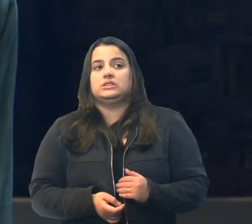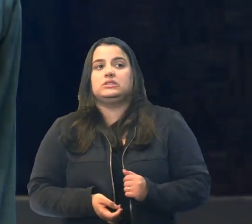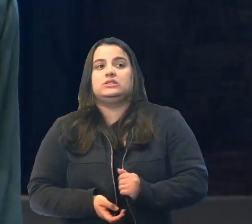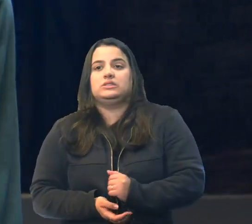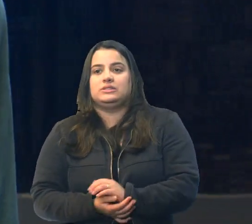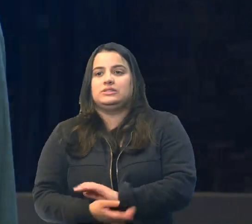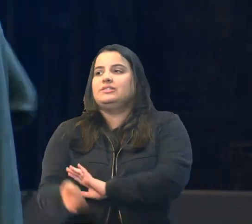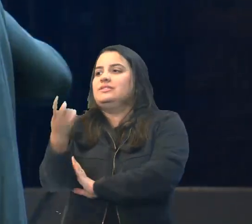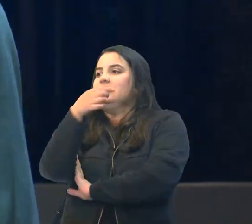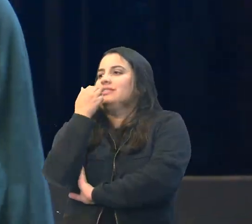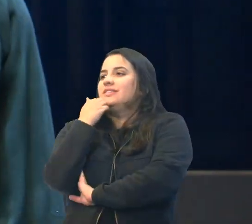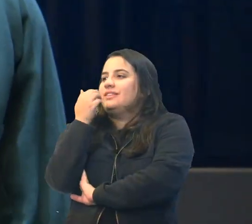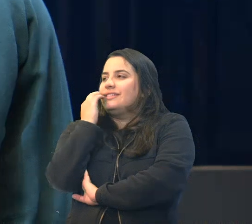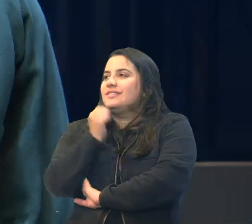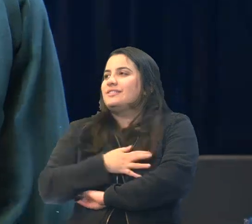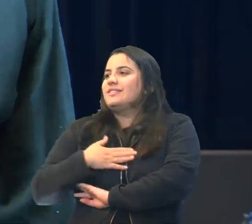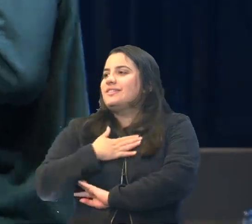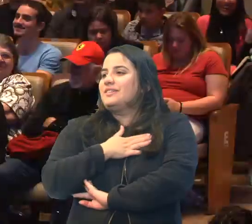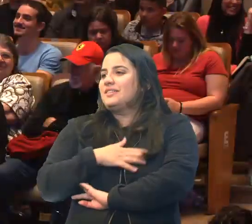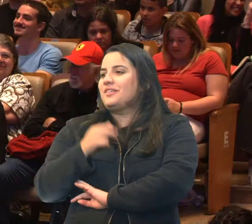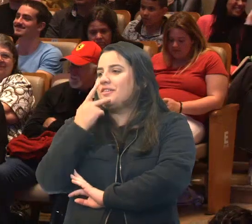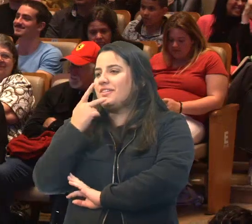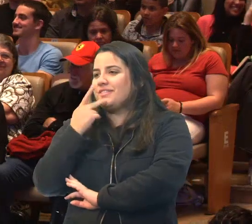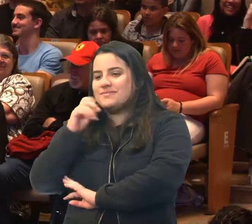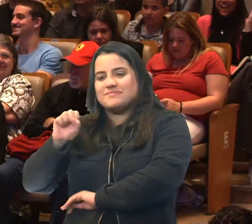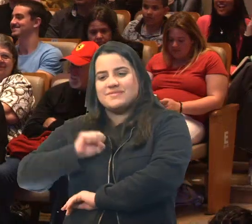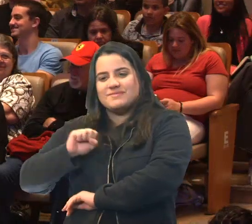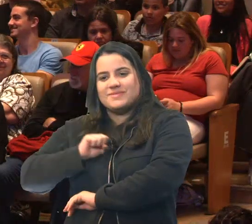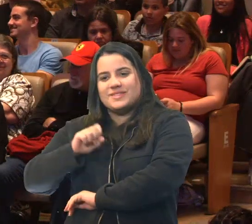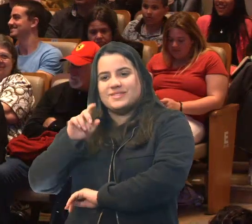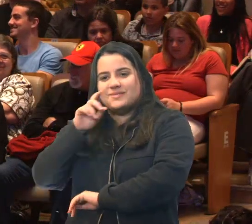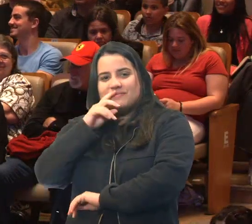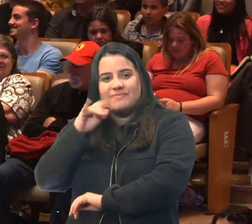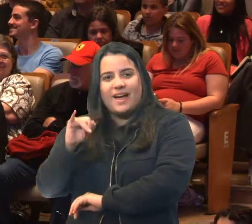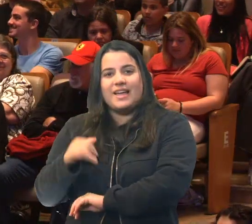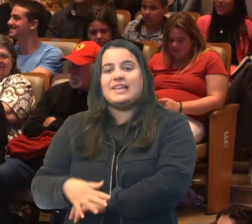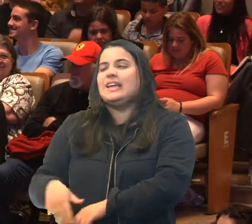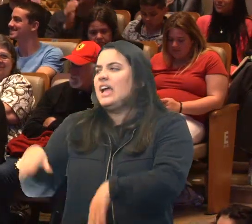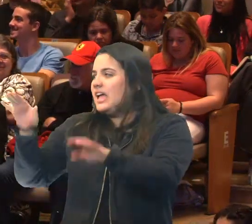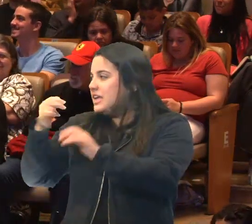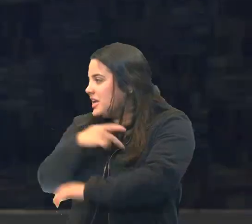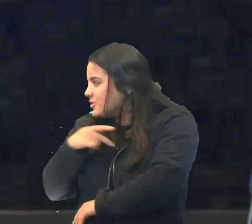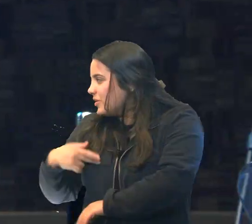Os adolescentes gostam quando eu dou pancada nos pais. Isso, pastor, fala para ele.